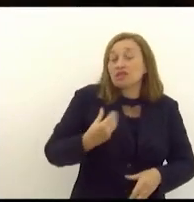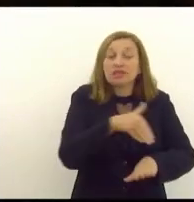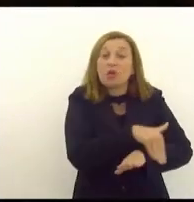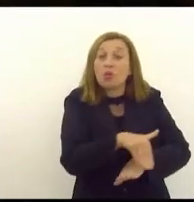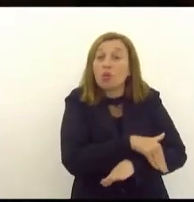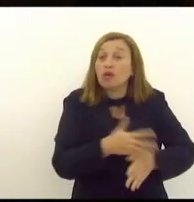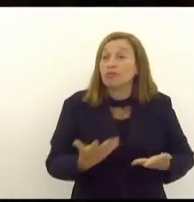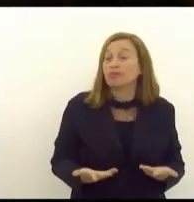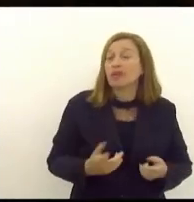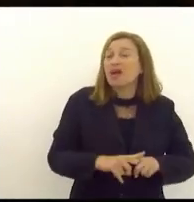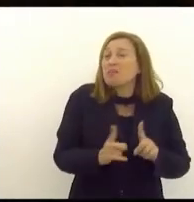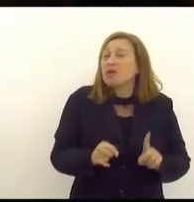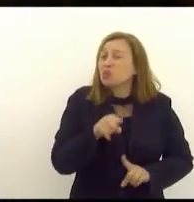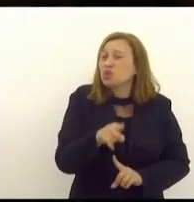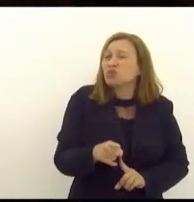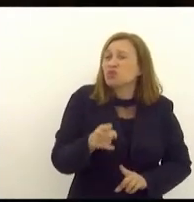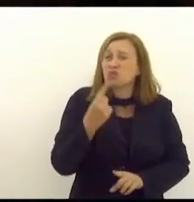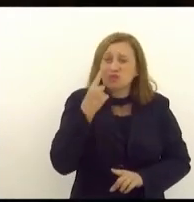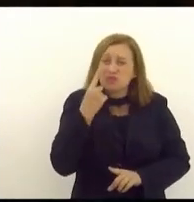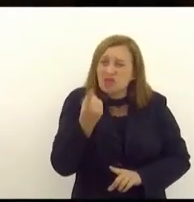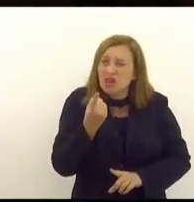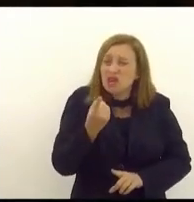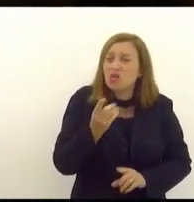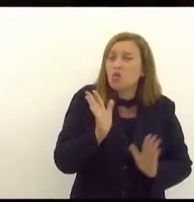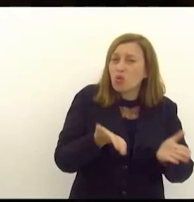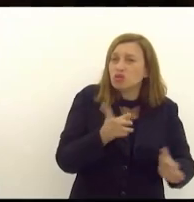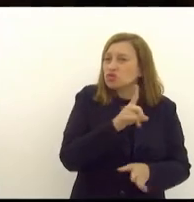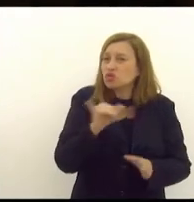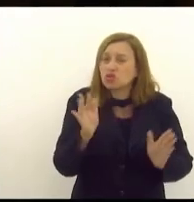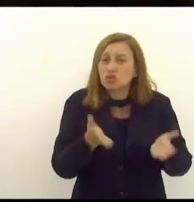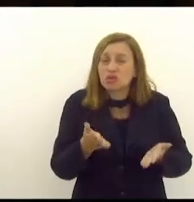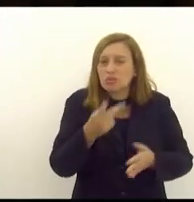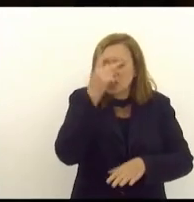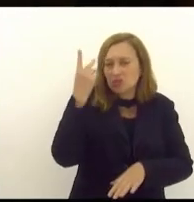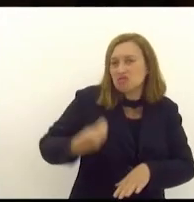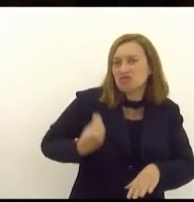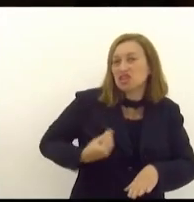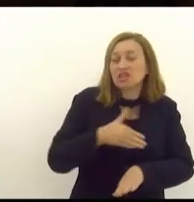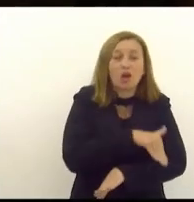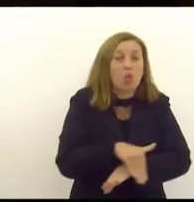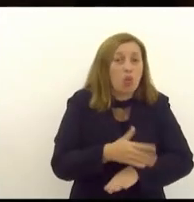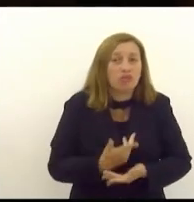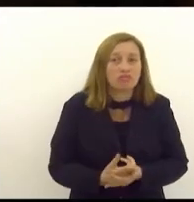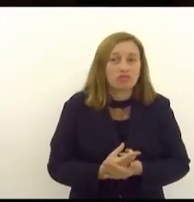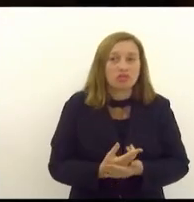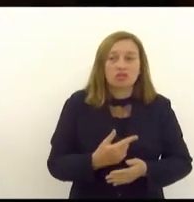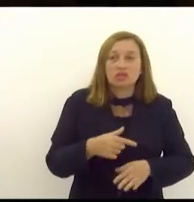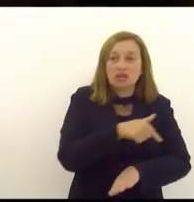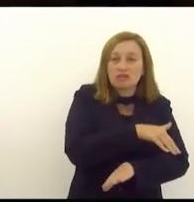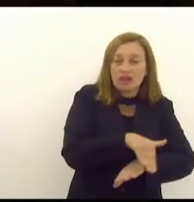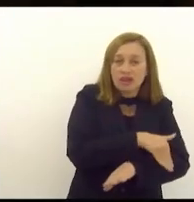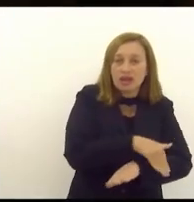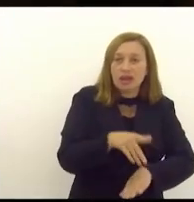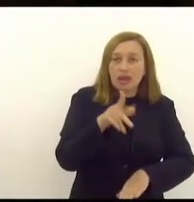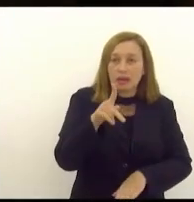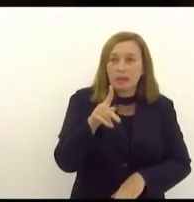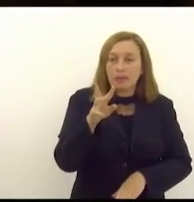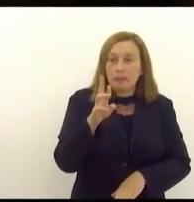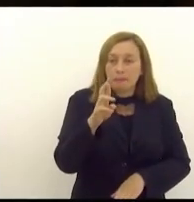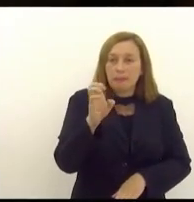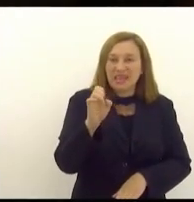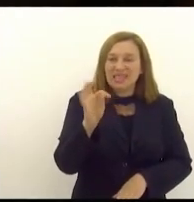mas o que você mais vê no dia de hoje é gente na rua você passa na Presidente Vargas daqui a